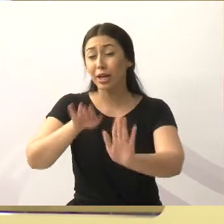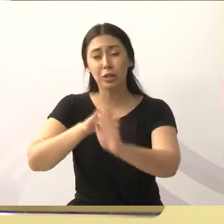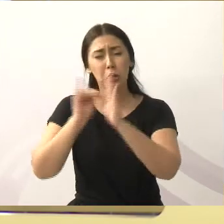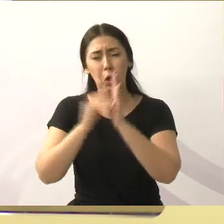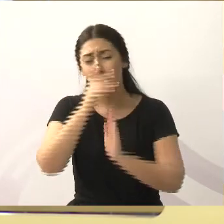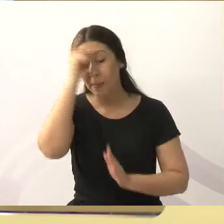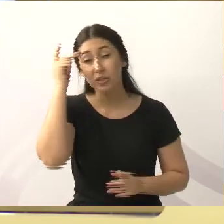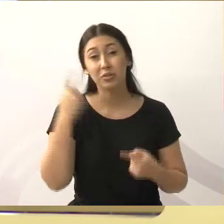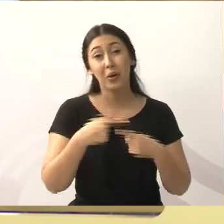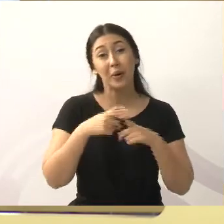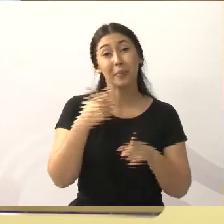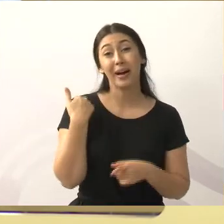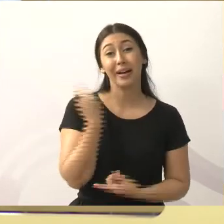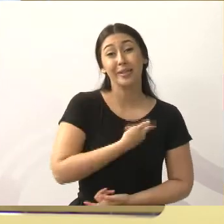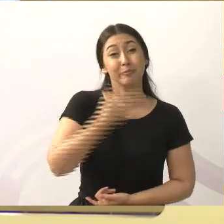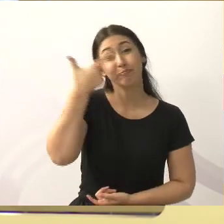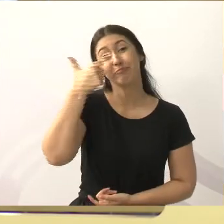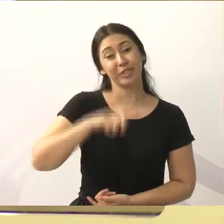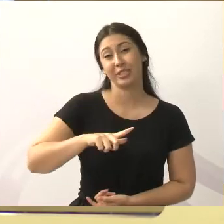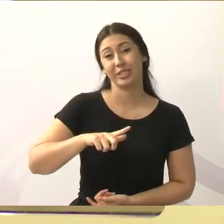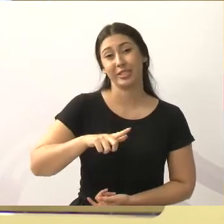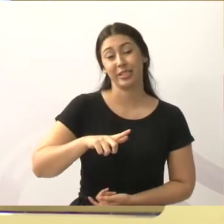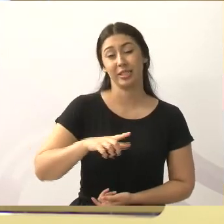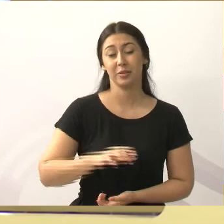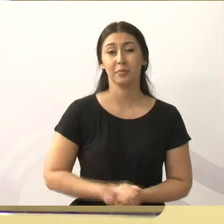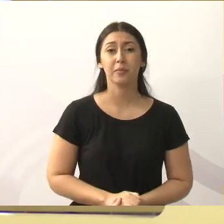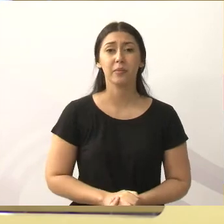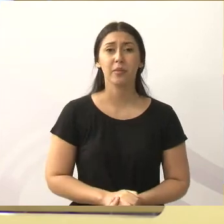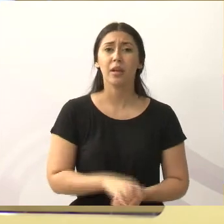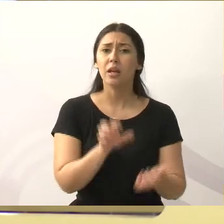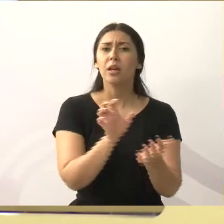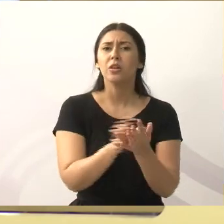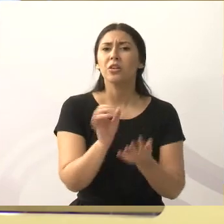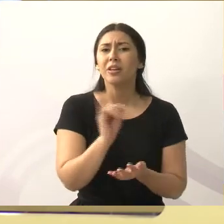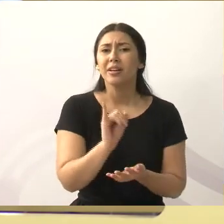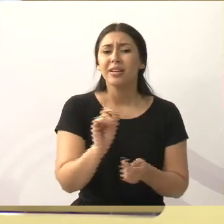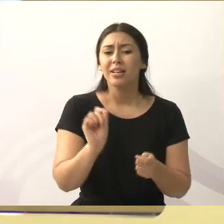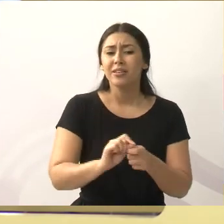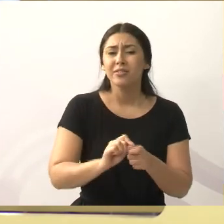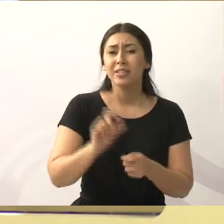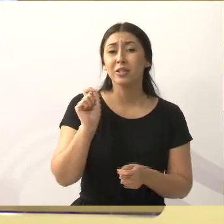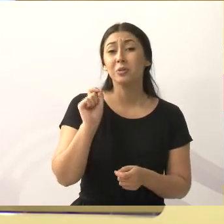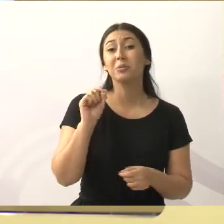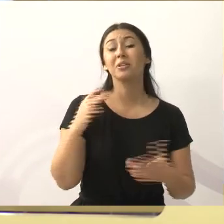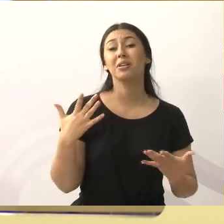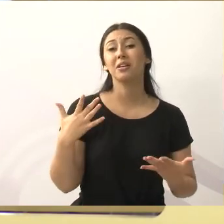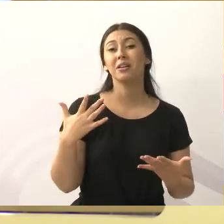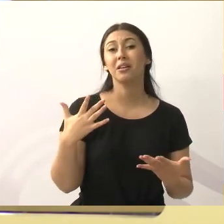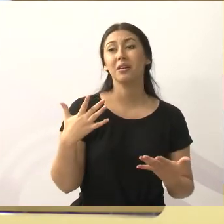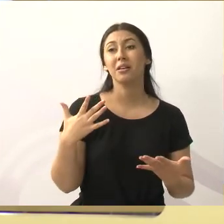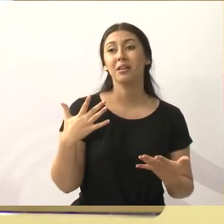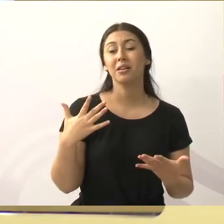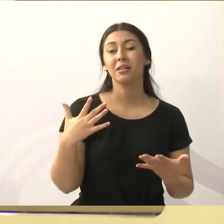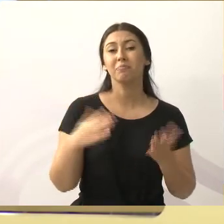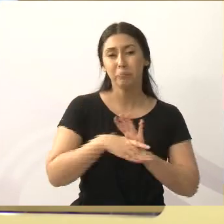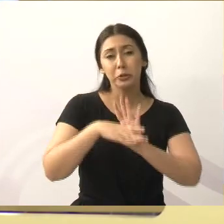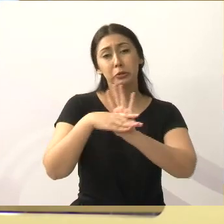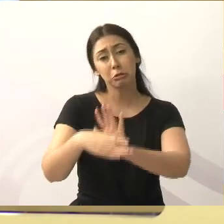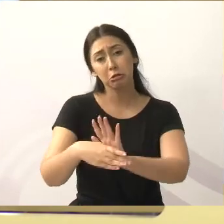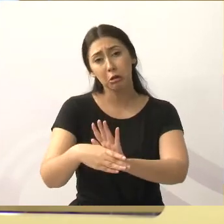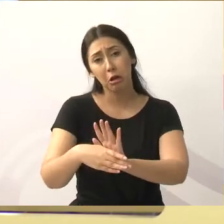que não é possível. Eu acho que o município consegue fazer, está se fazendo, E a gente